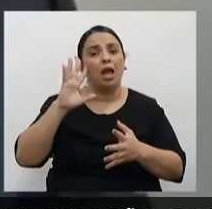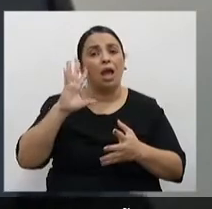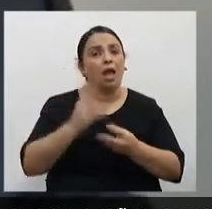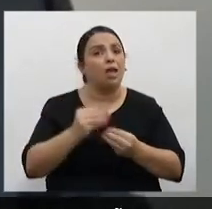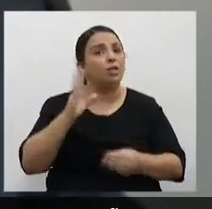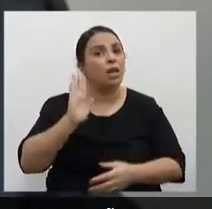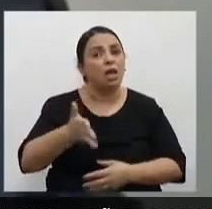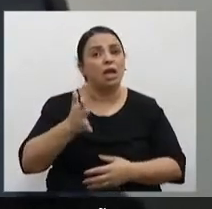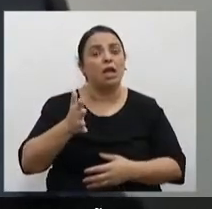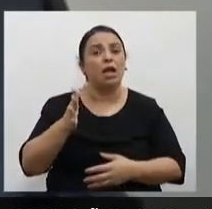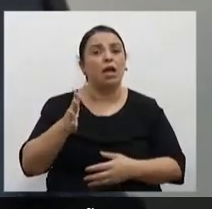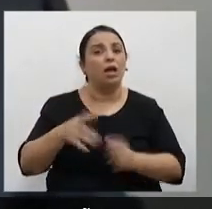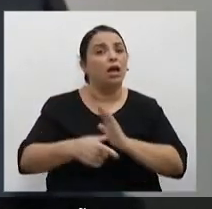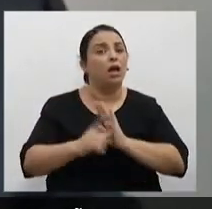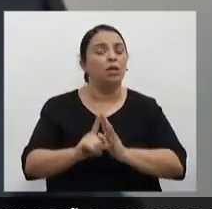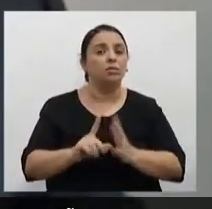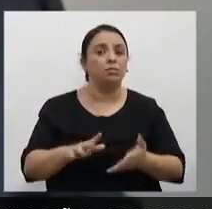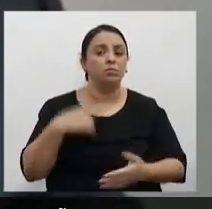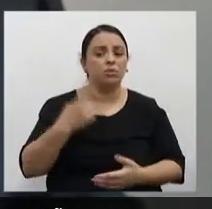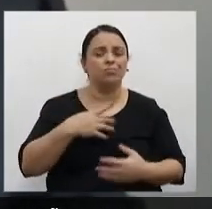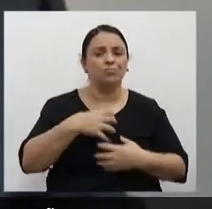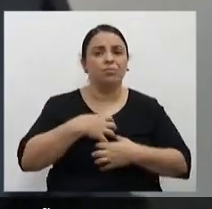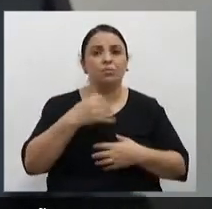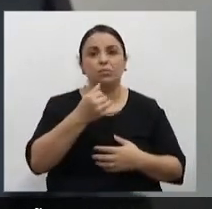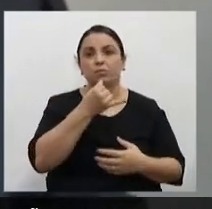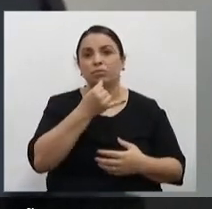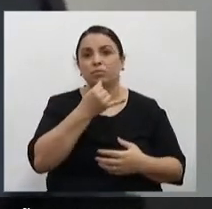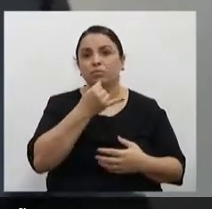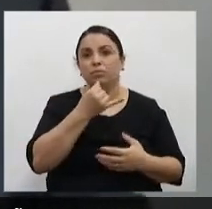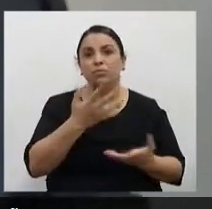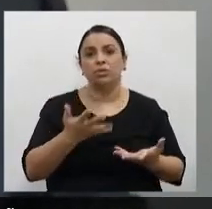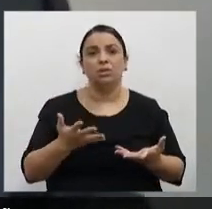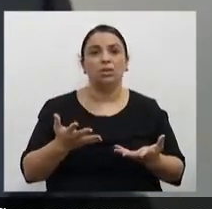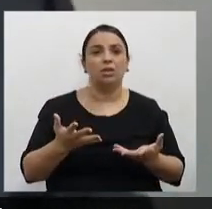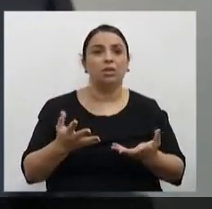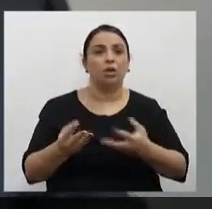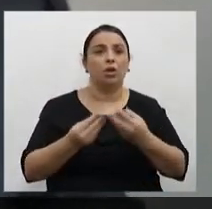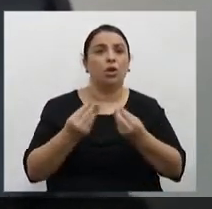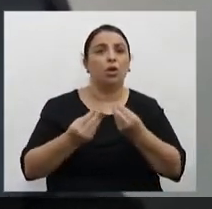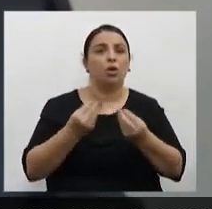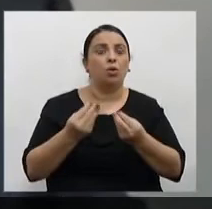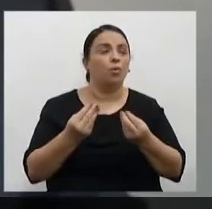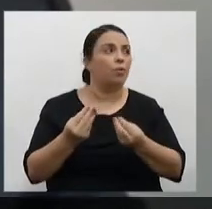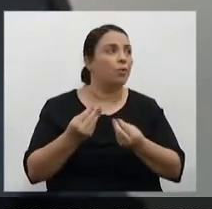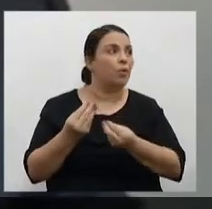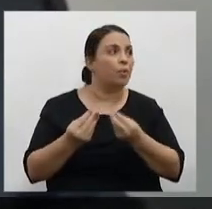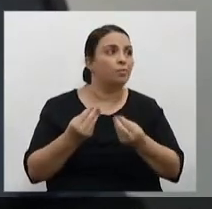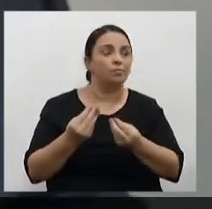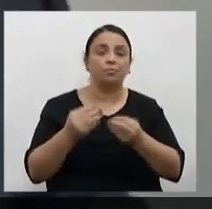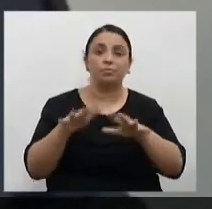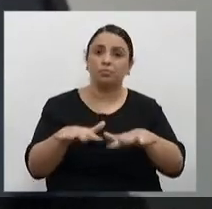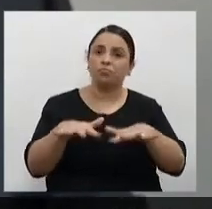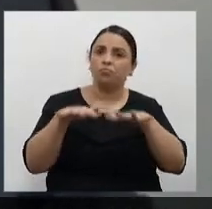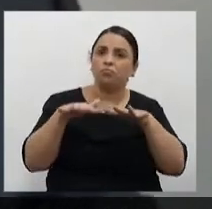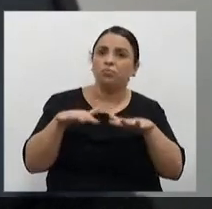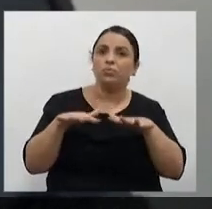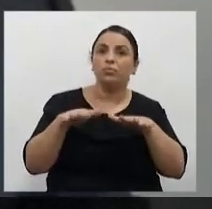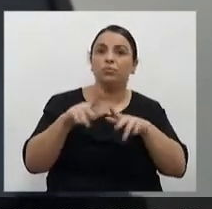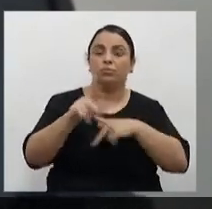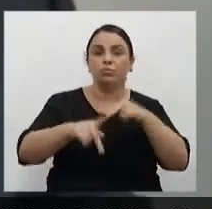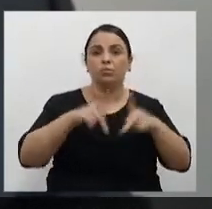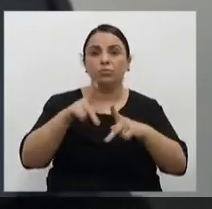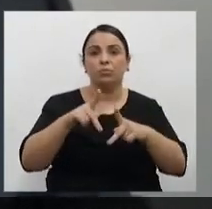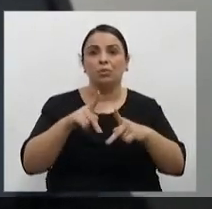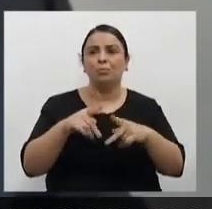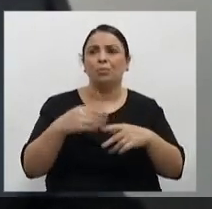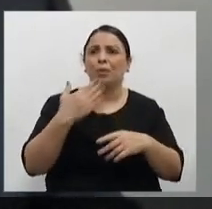nós, mineiros, brasileiros, ter que ter uma audiência pública para buscar e